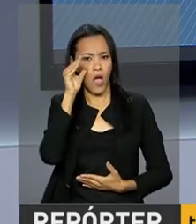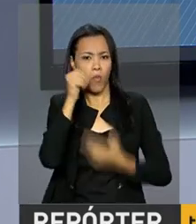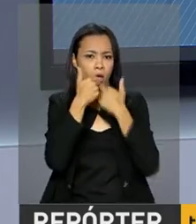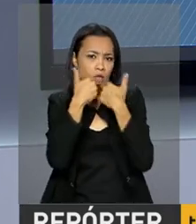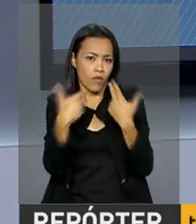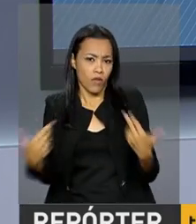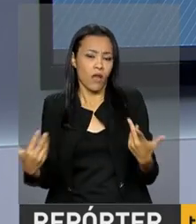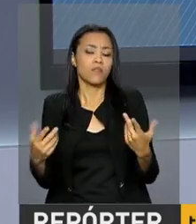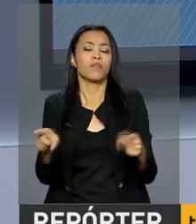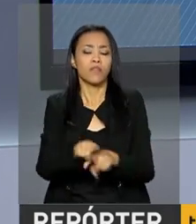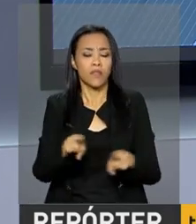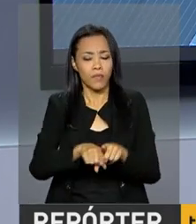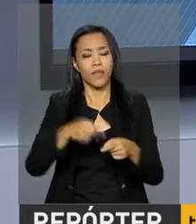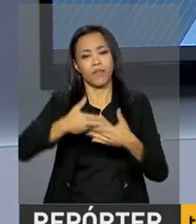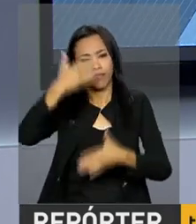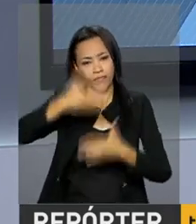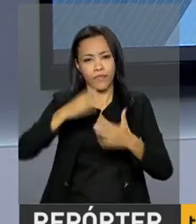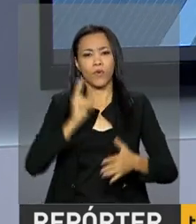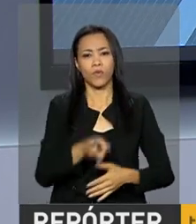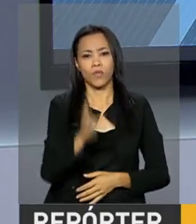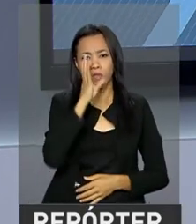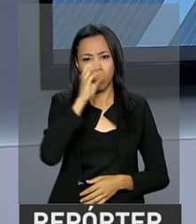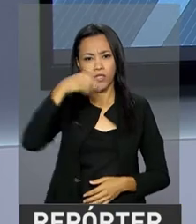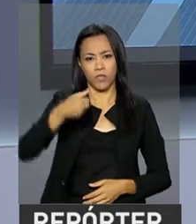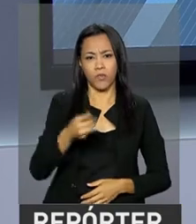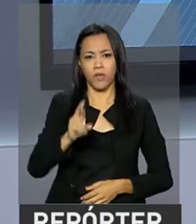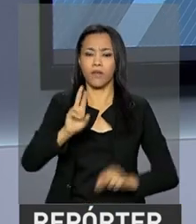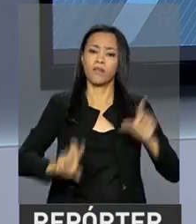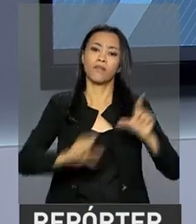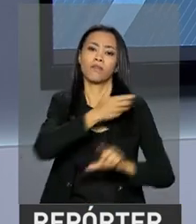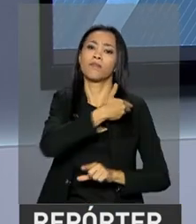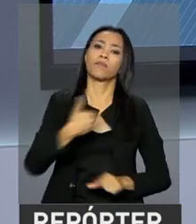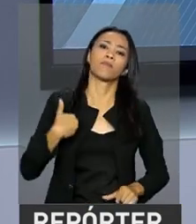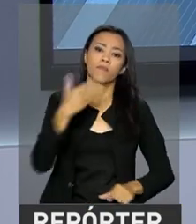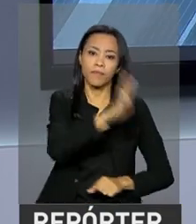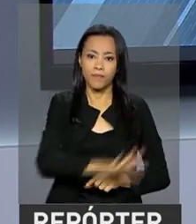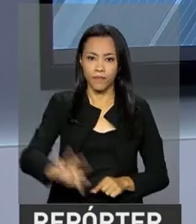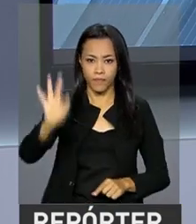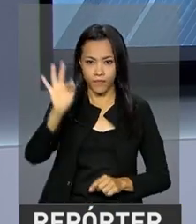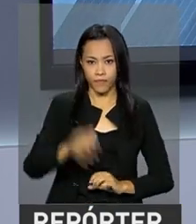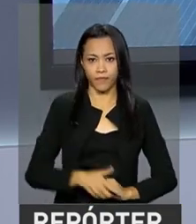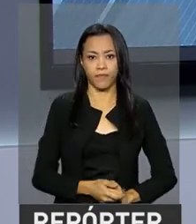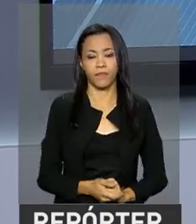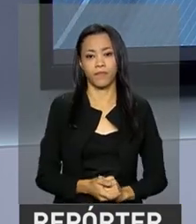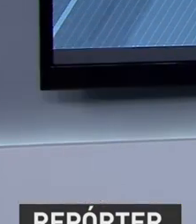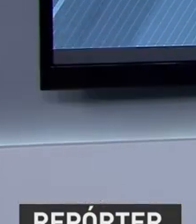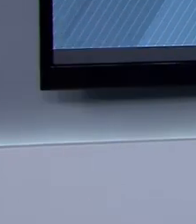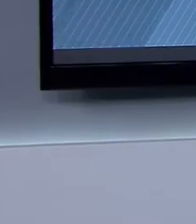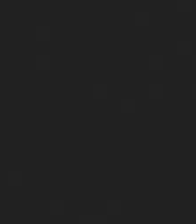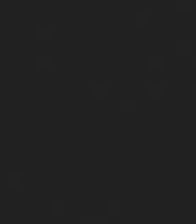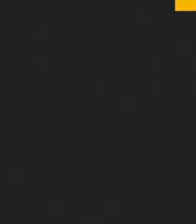as novidades em nossas redes sociais o time com a gente que na nbr a tv do governo federal